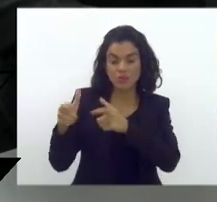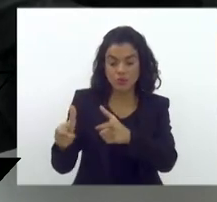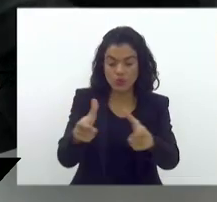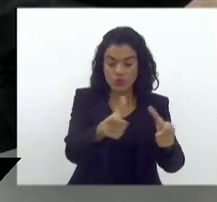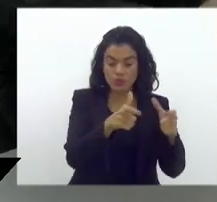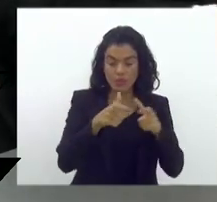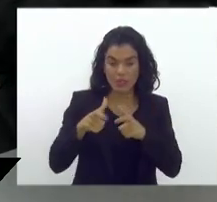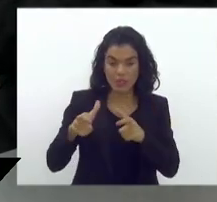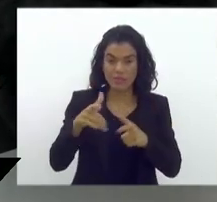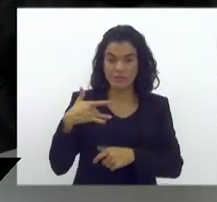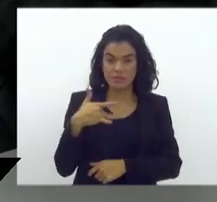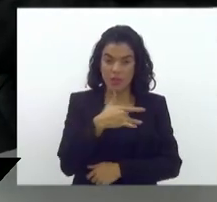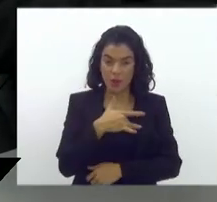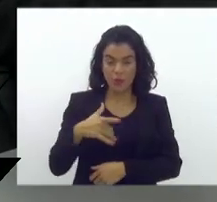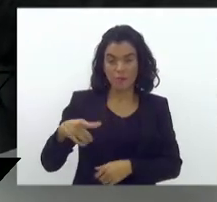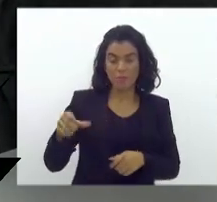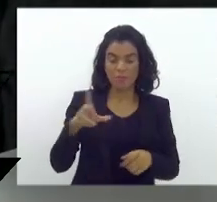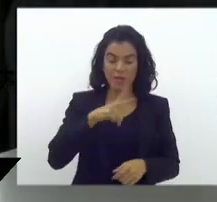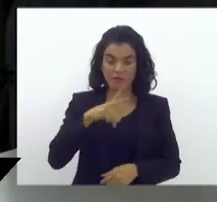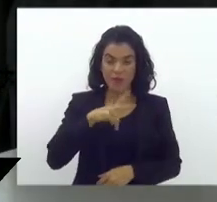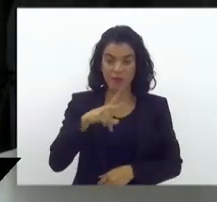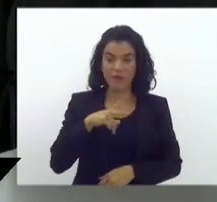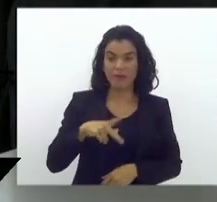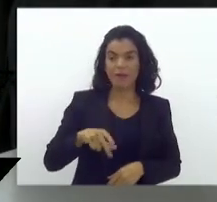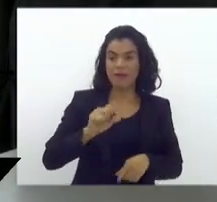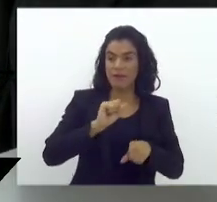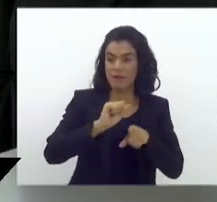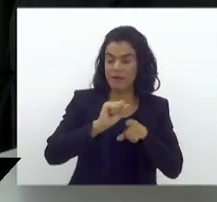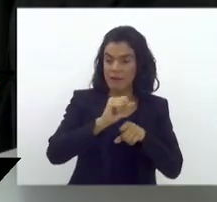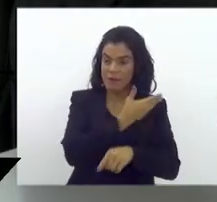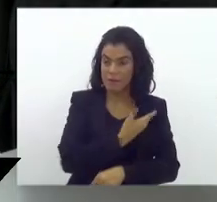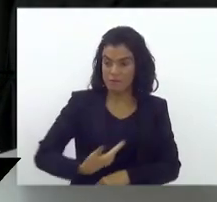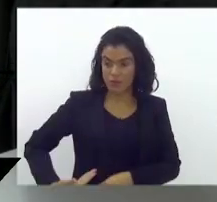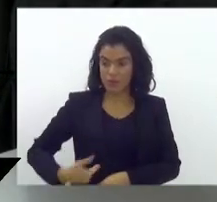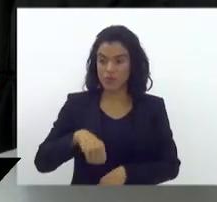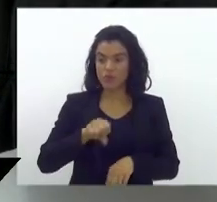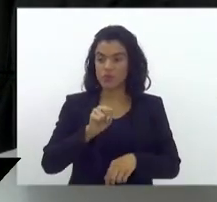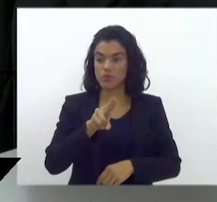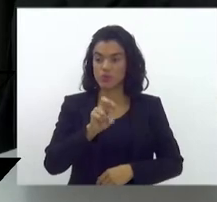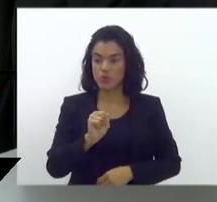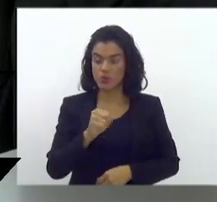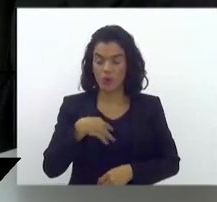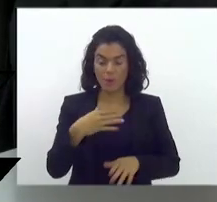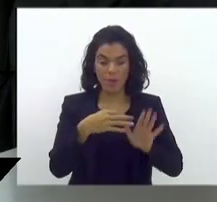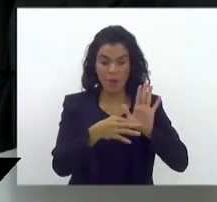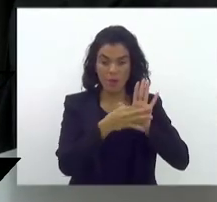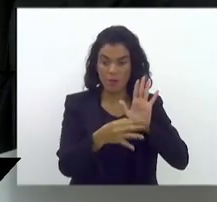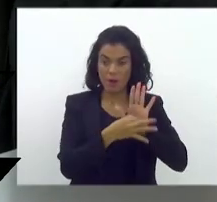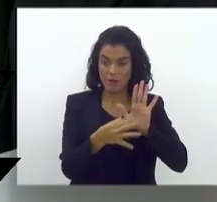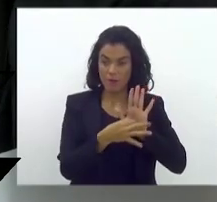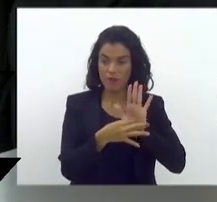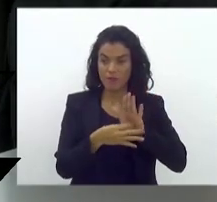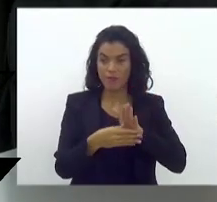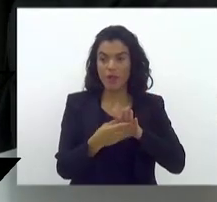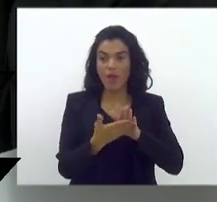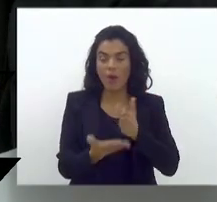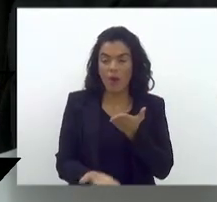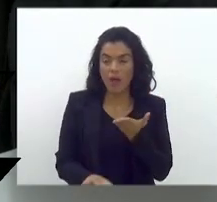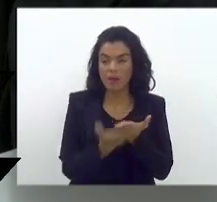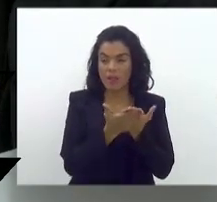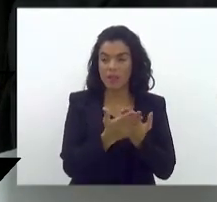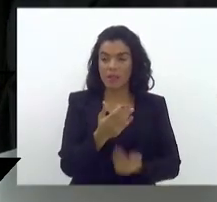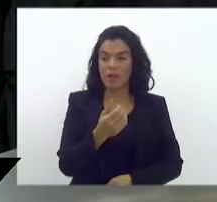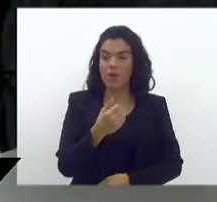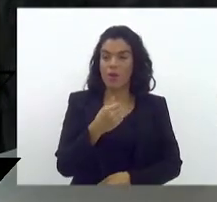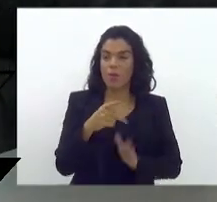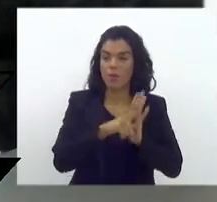pública, estadual e privada, conveniada ao Sistema Único de Saúde, SUS. No meu parecer, é pela anexação ao projeto